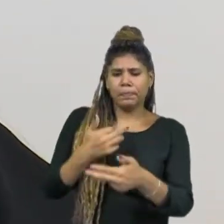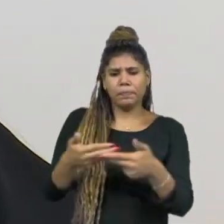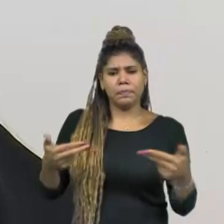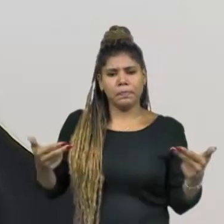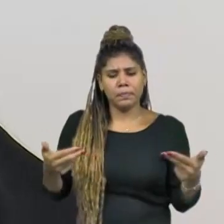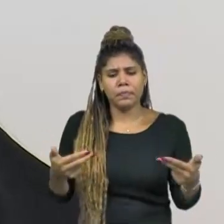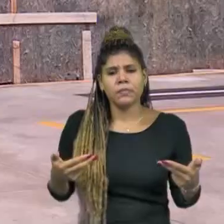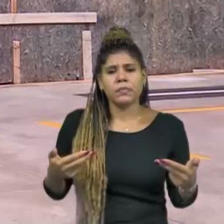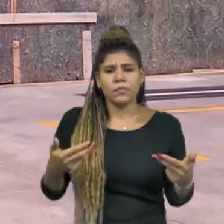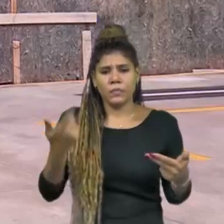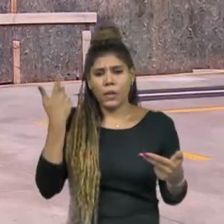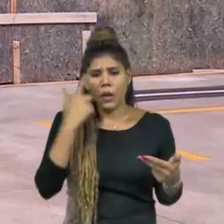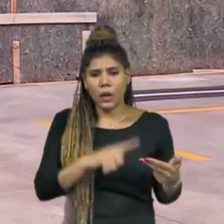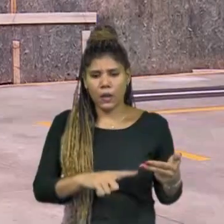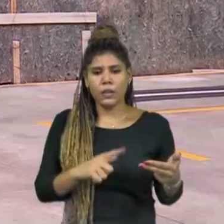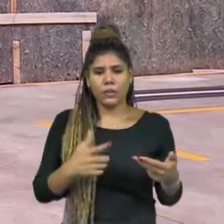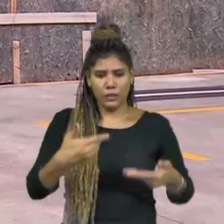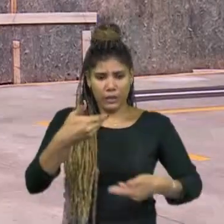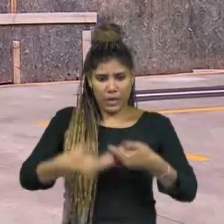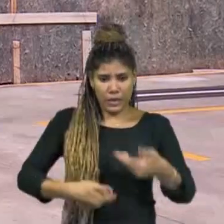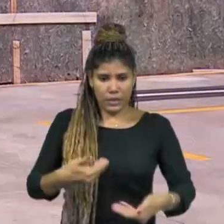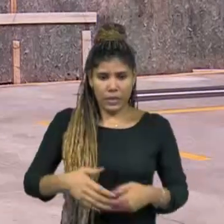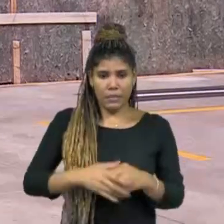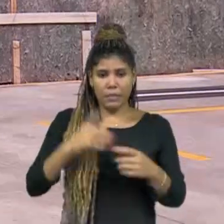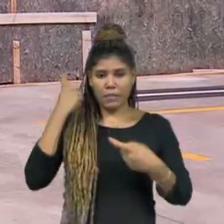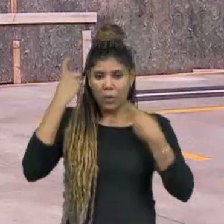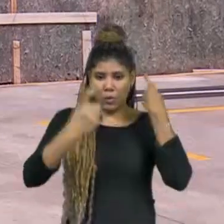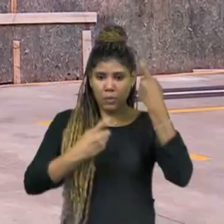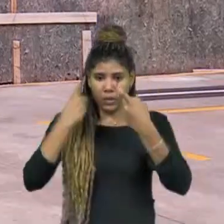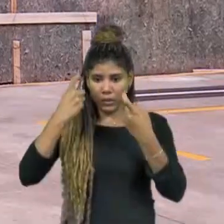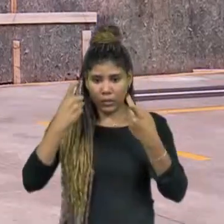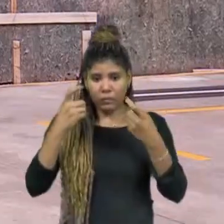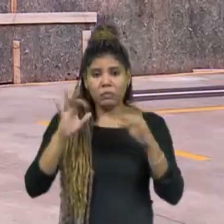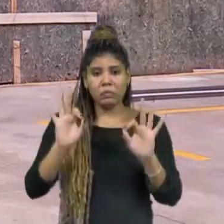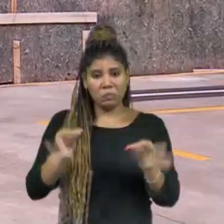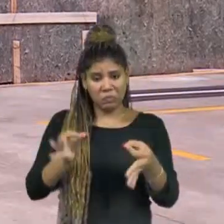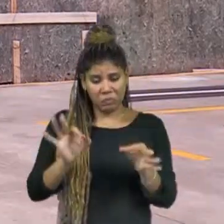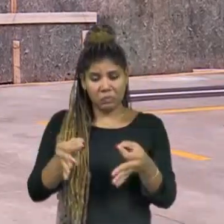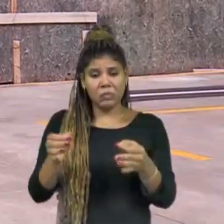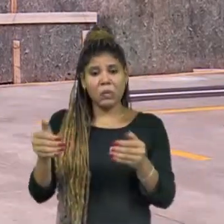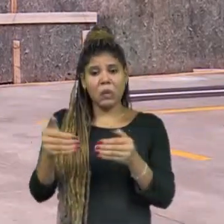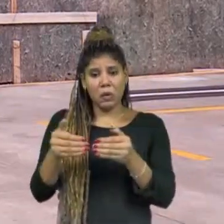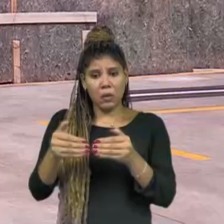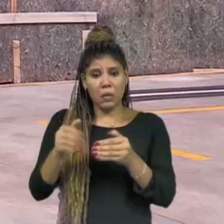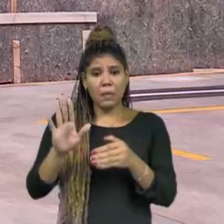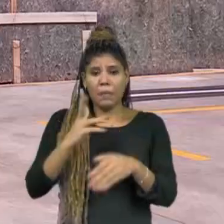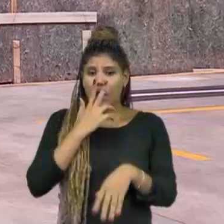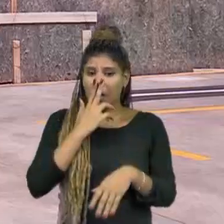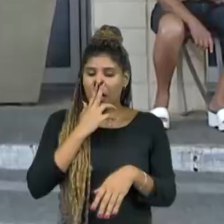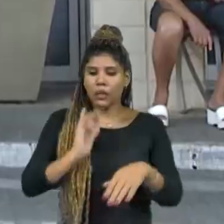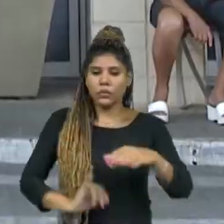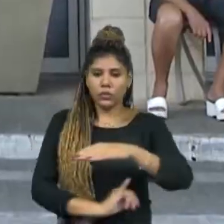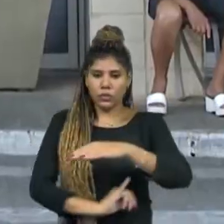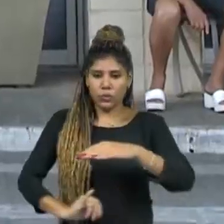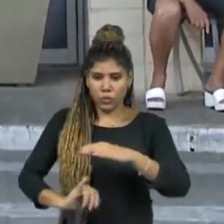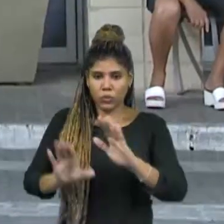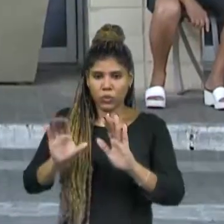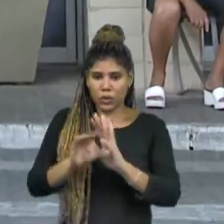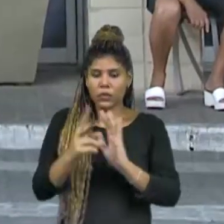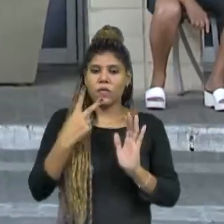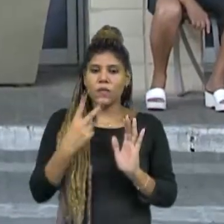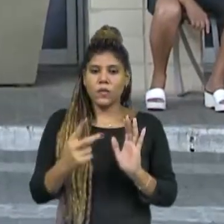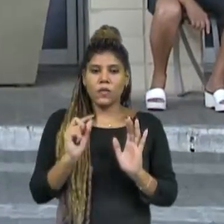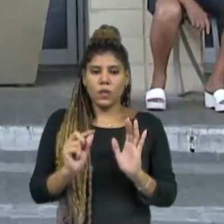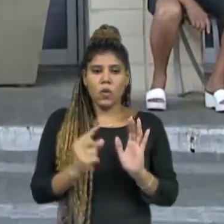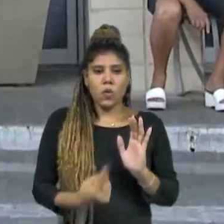se sair bem, né? A preocupação da estudante é legítima. Segundo o Instituto Nacional de Câncer, aproximadamente uma mulher morre